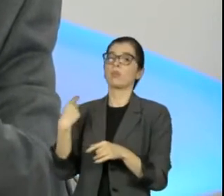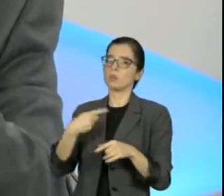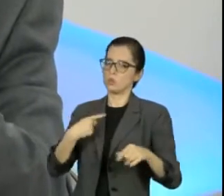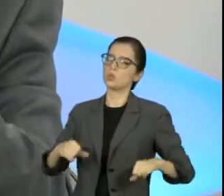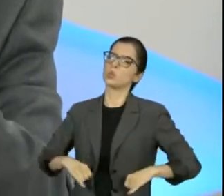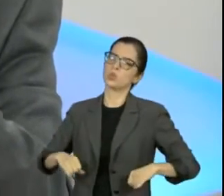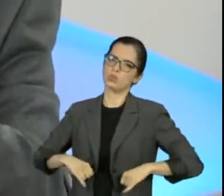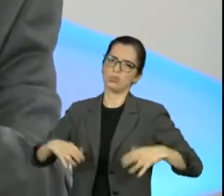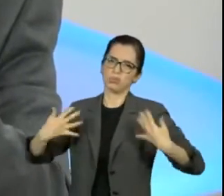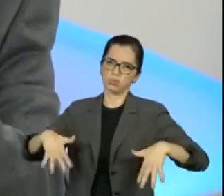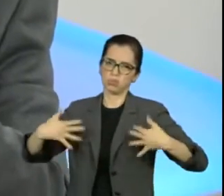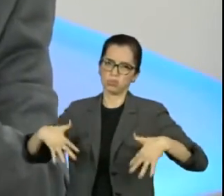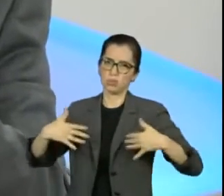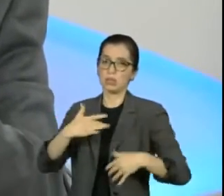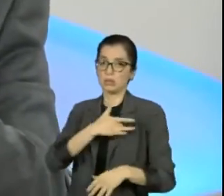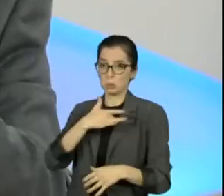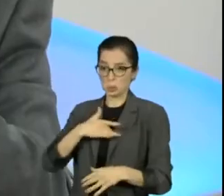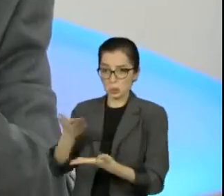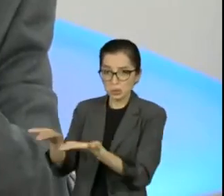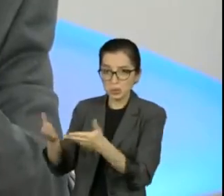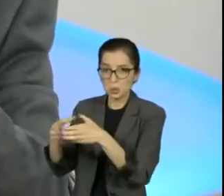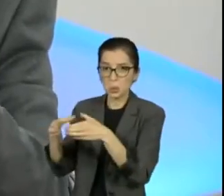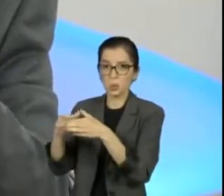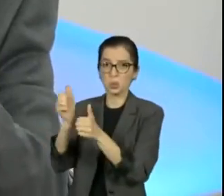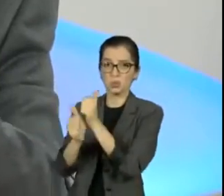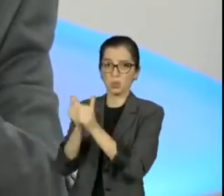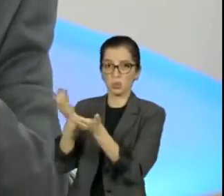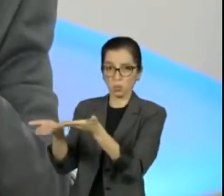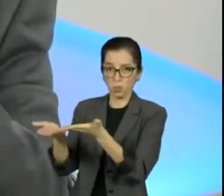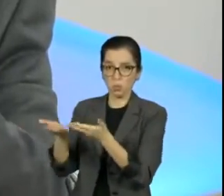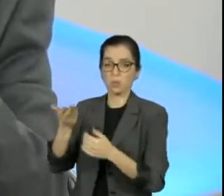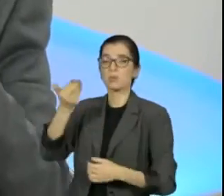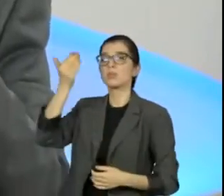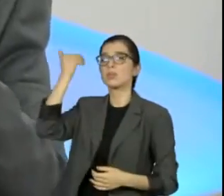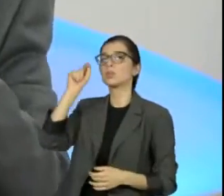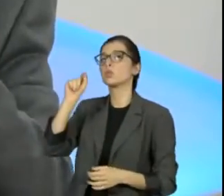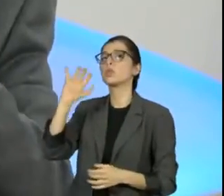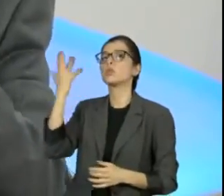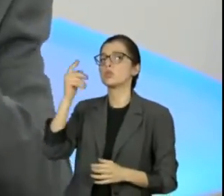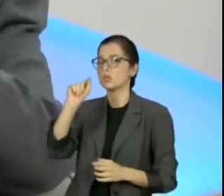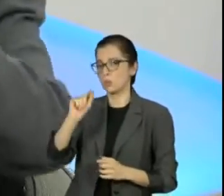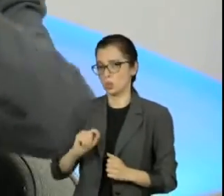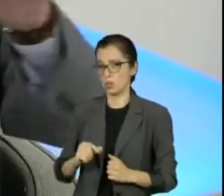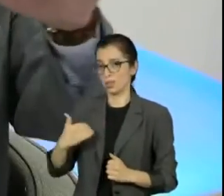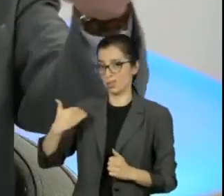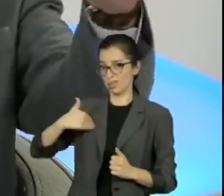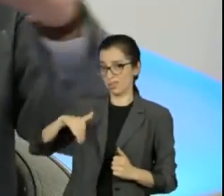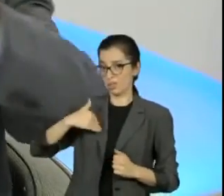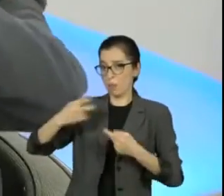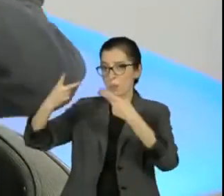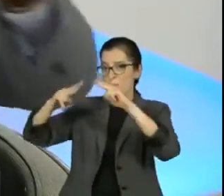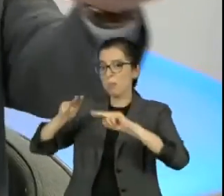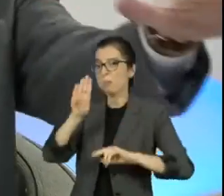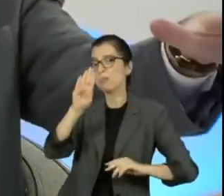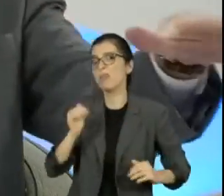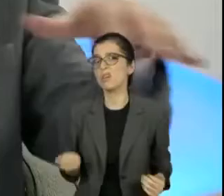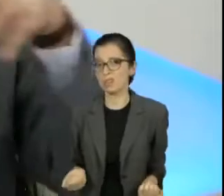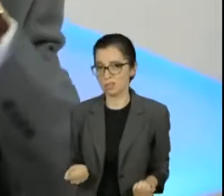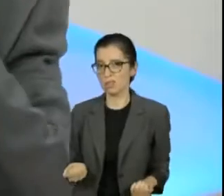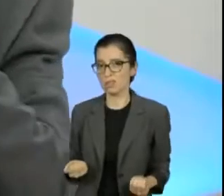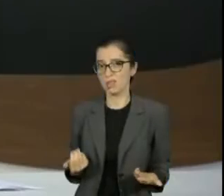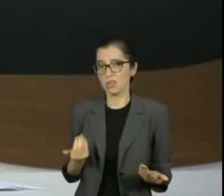disso. Sofremos igual cachorro na mão dele. Quando nós caímos, nossa senhora, meus meninos queriam abandonar o